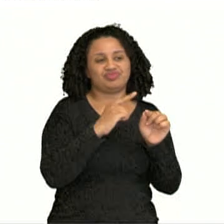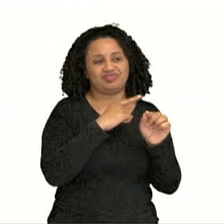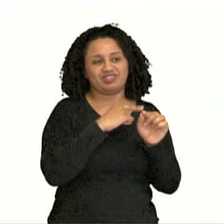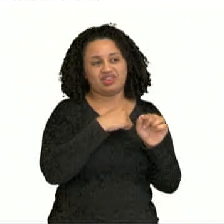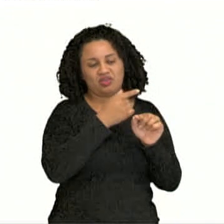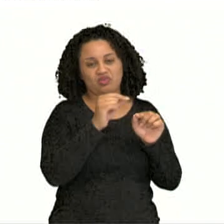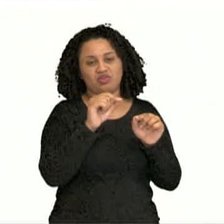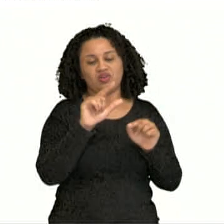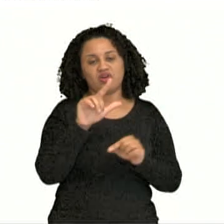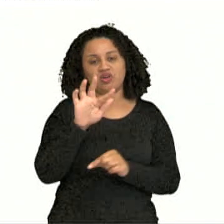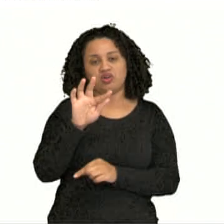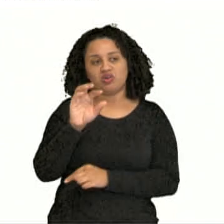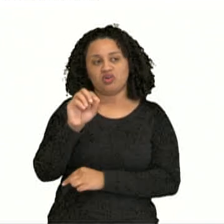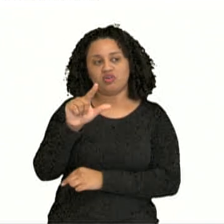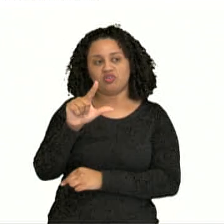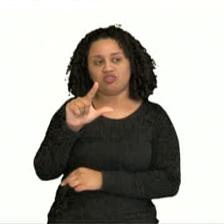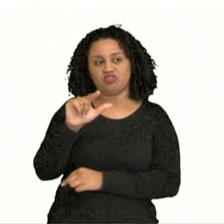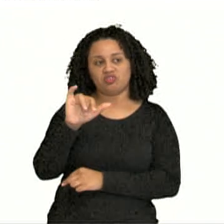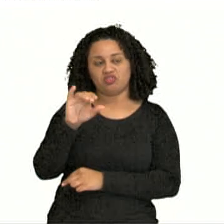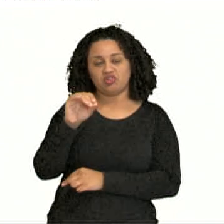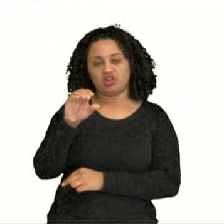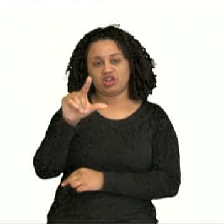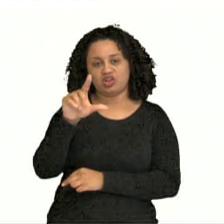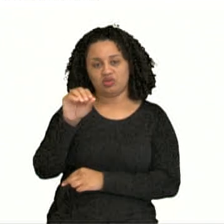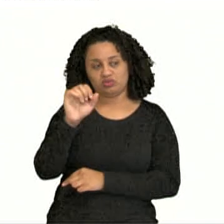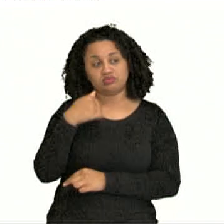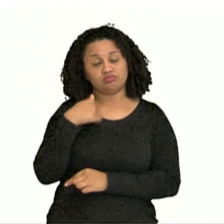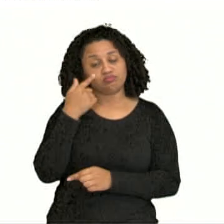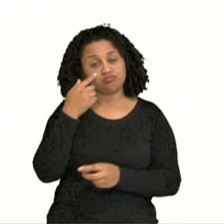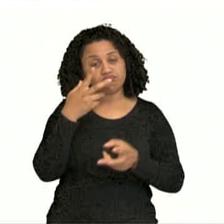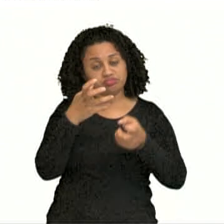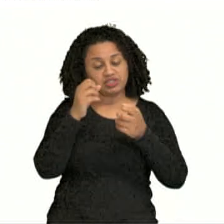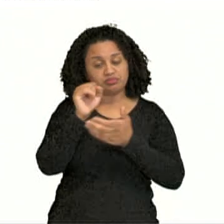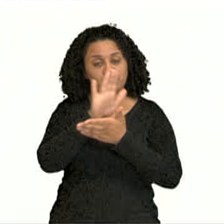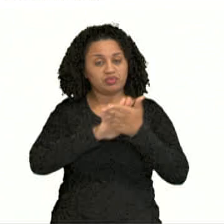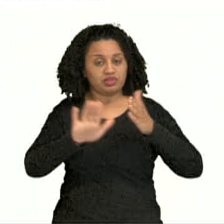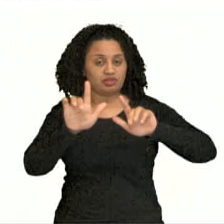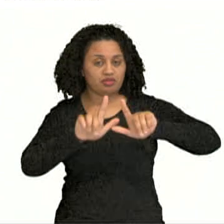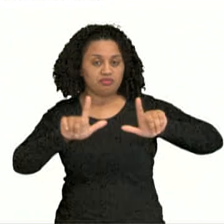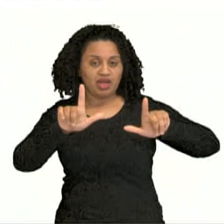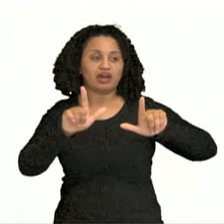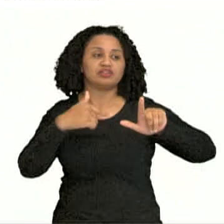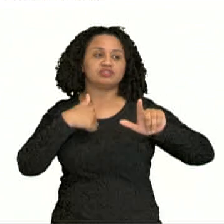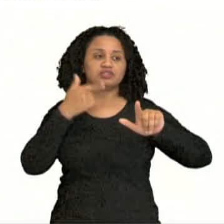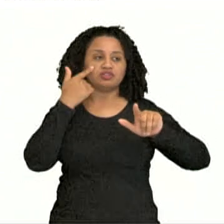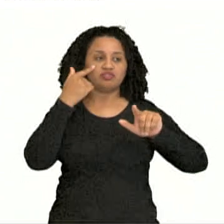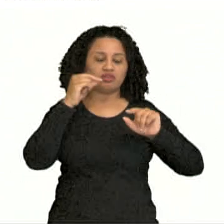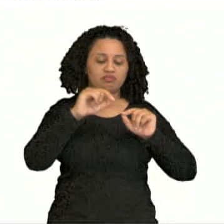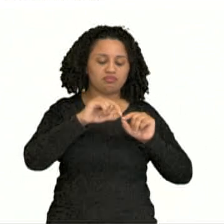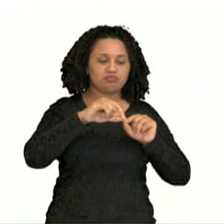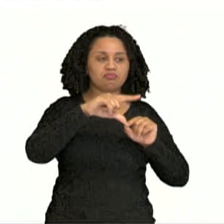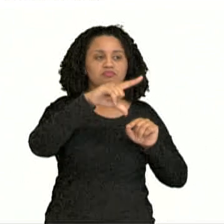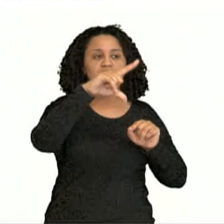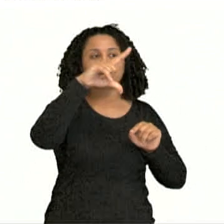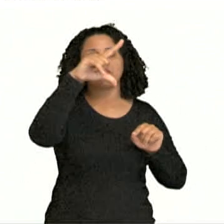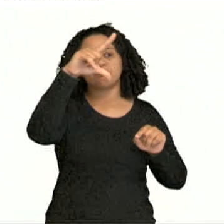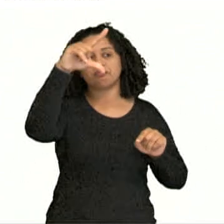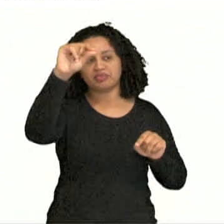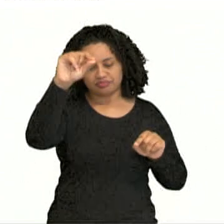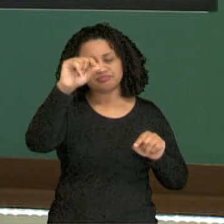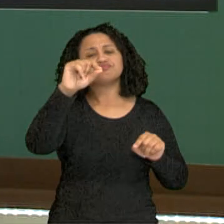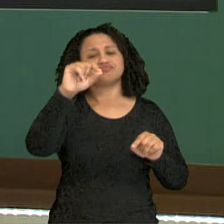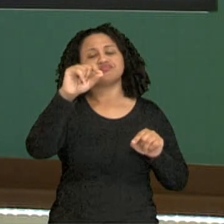chamadas folíolos. Então, se nós observarmos nessa imagem, se você olhar todo o conjunto dessas